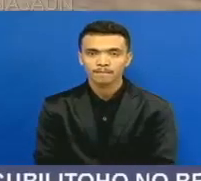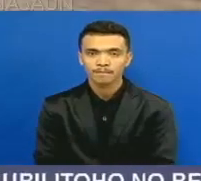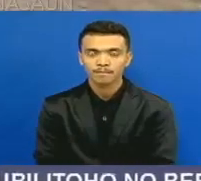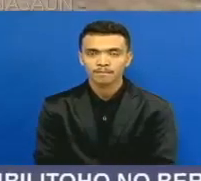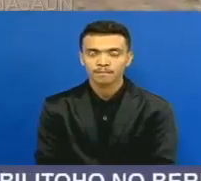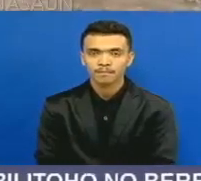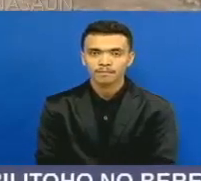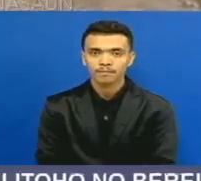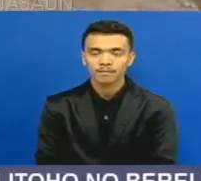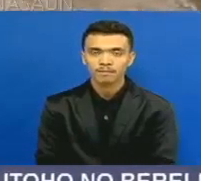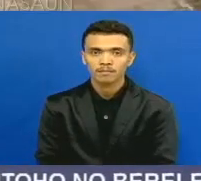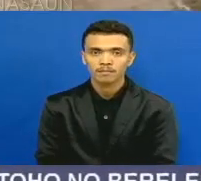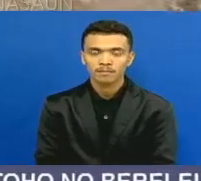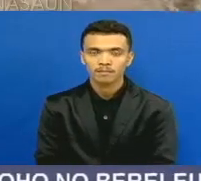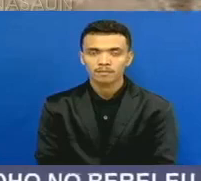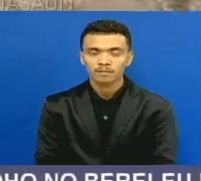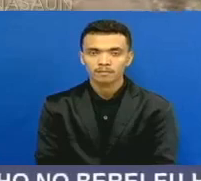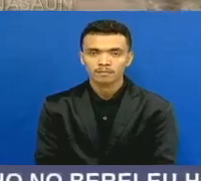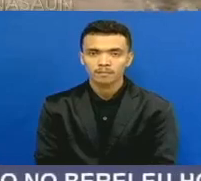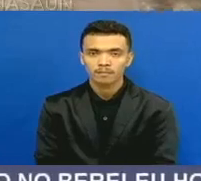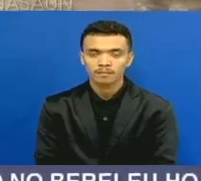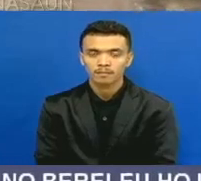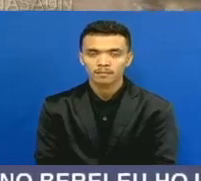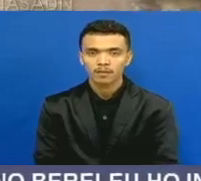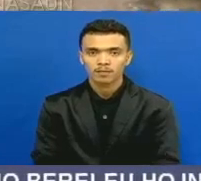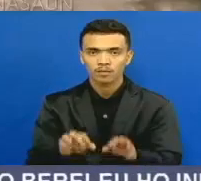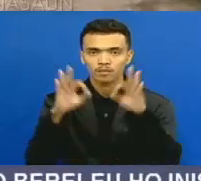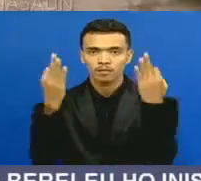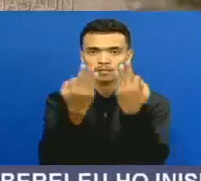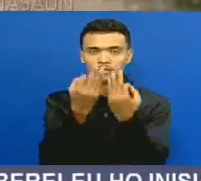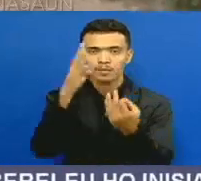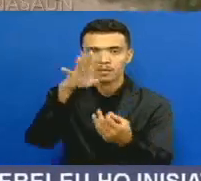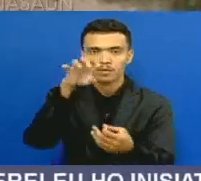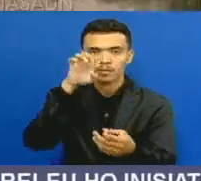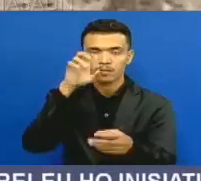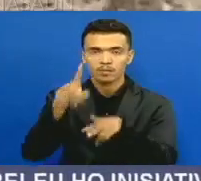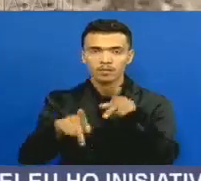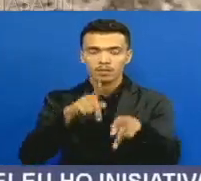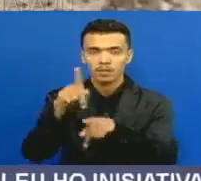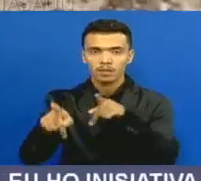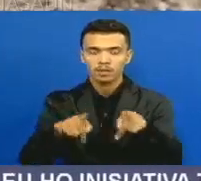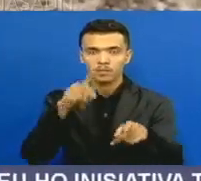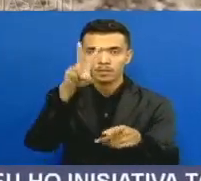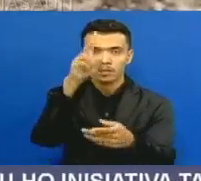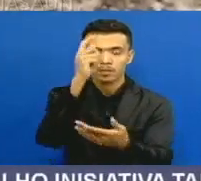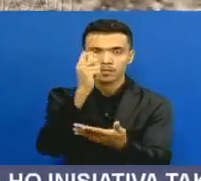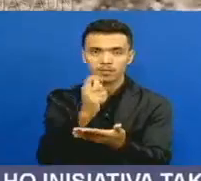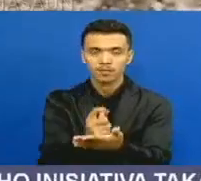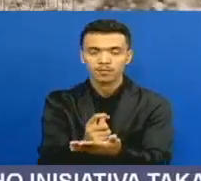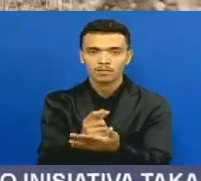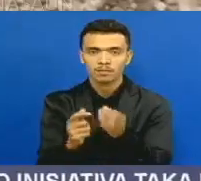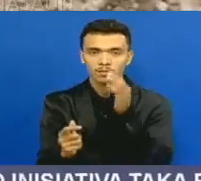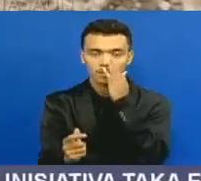ua, lia lailesu, ho umakain hamutuk atus hat no habitante rihun rua resen. Husi